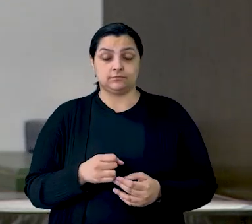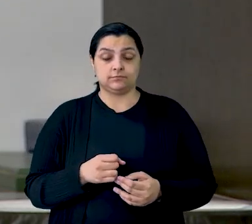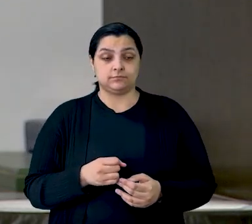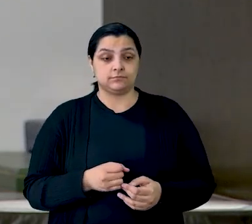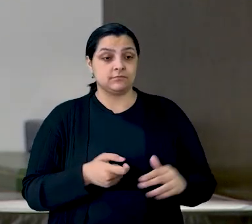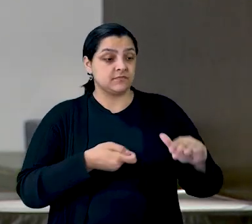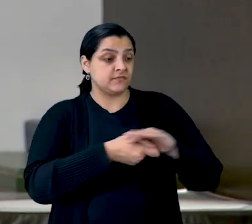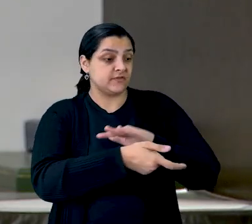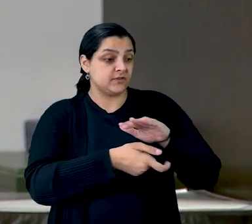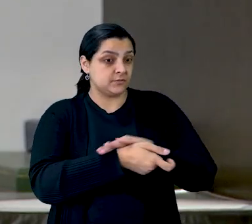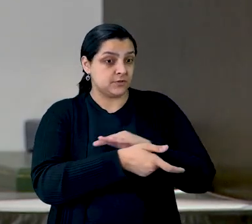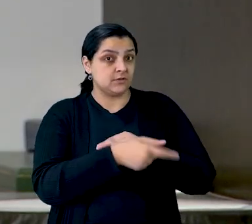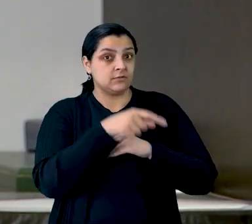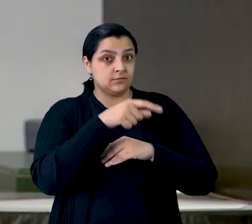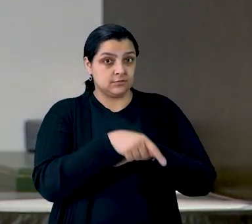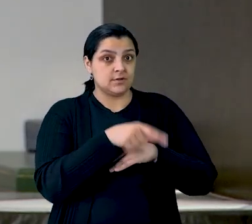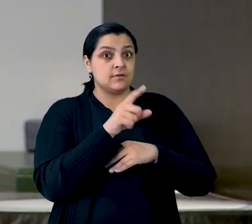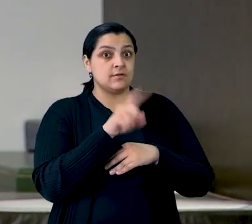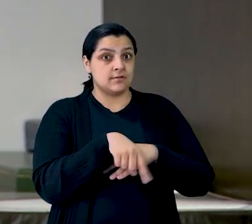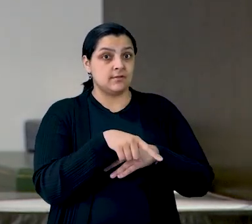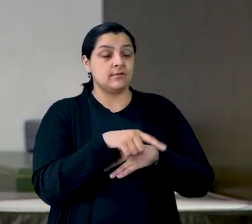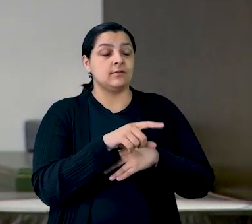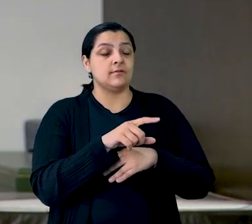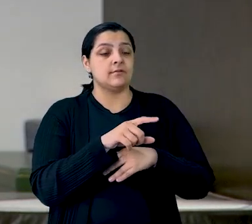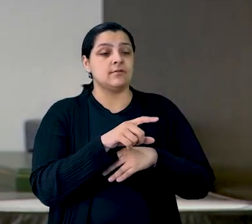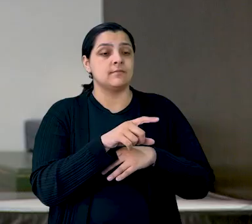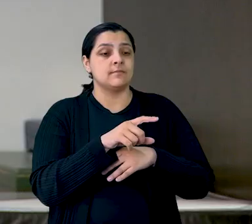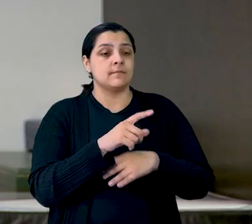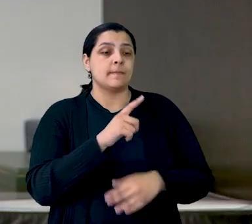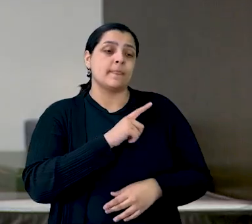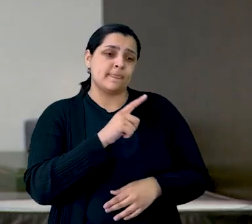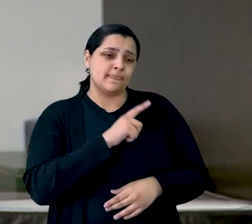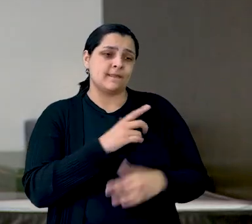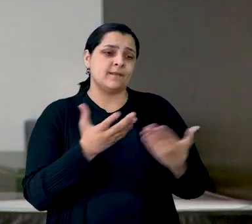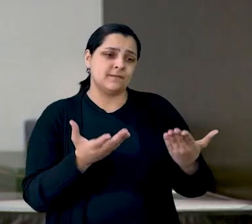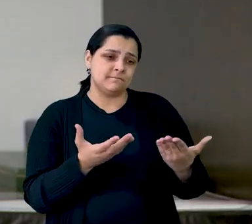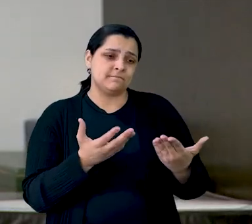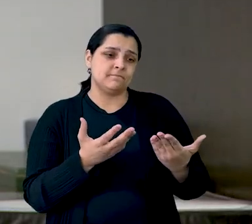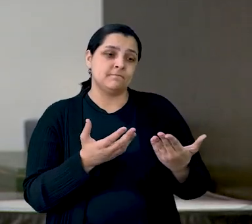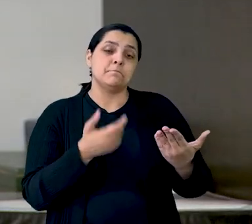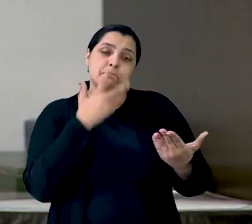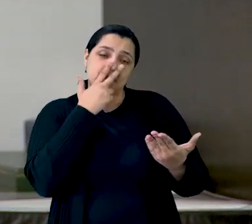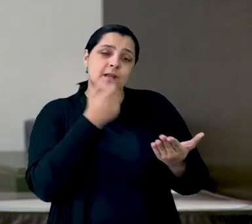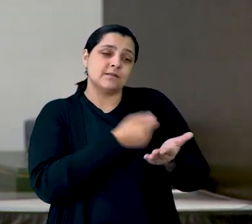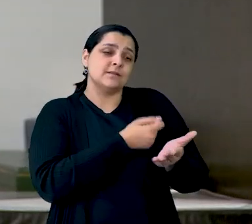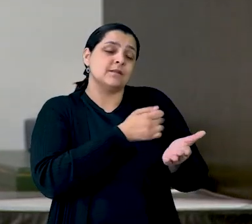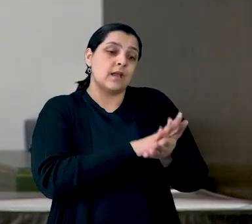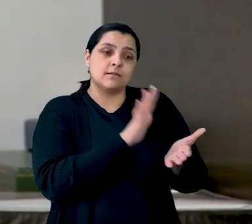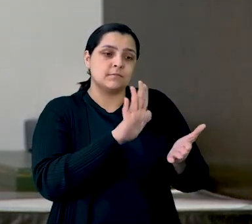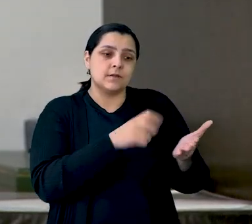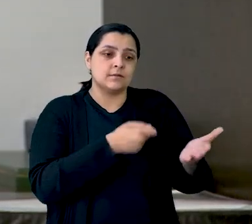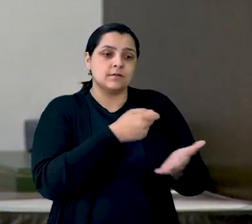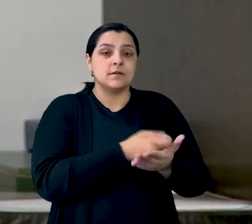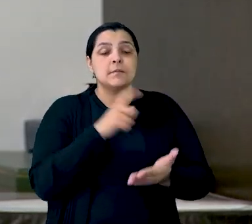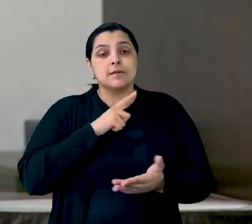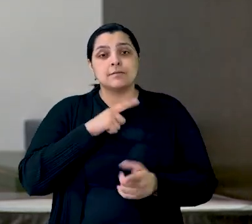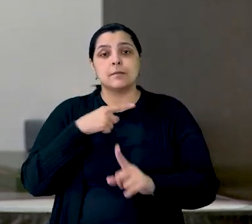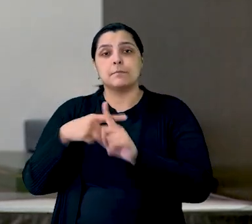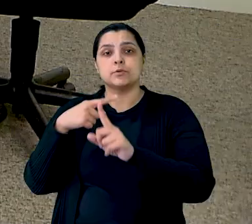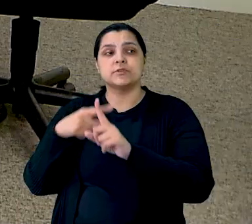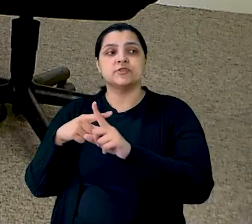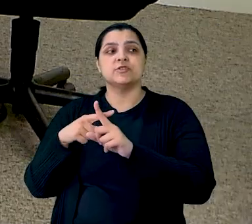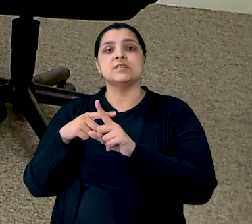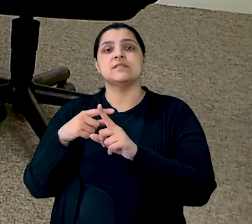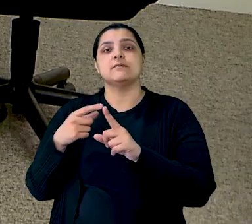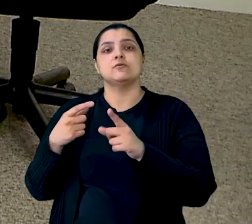lado o investimento, ele sem dúvida, existe um dispêndio a se realizar, o benefício é muito